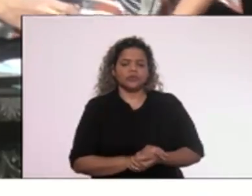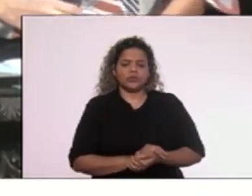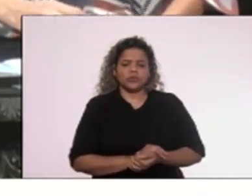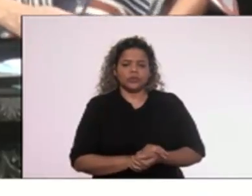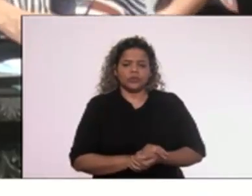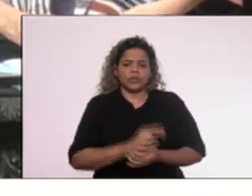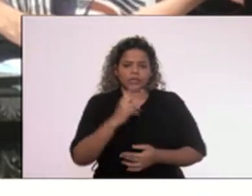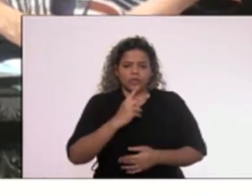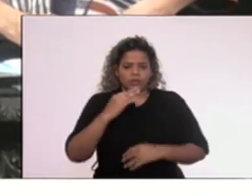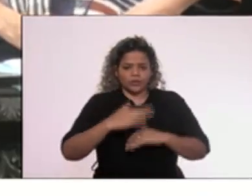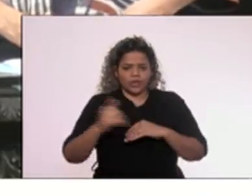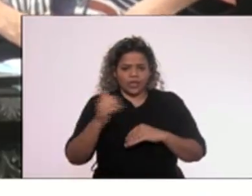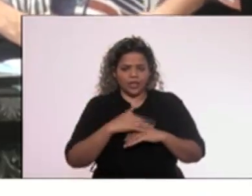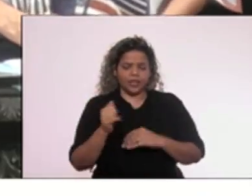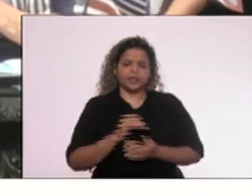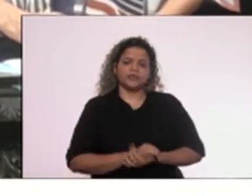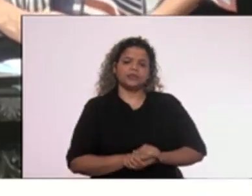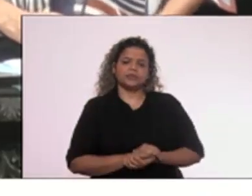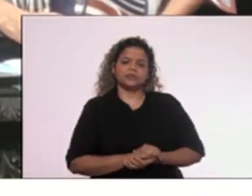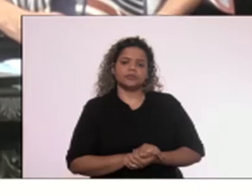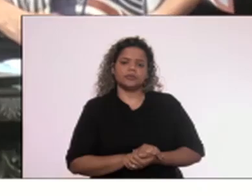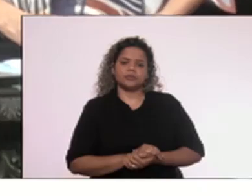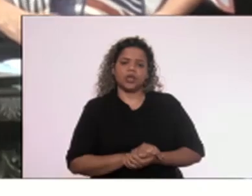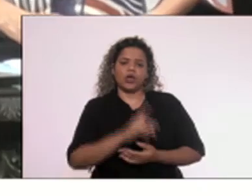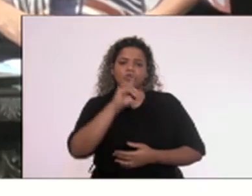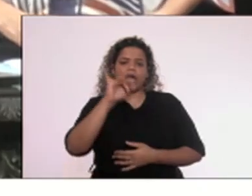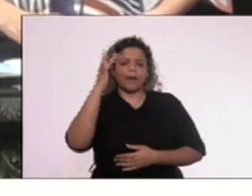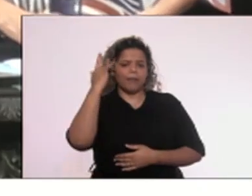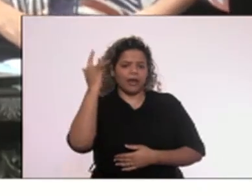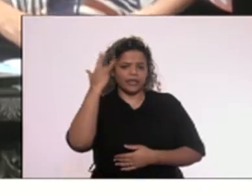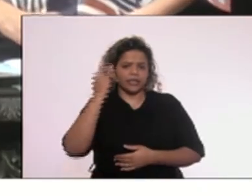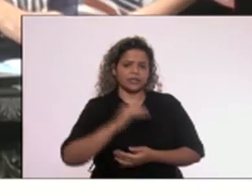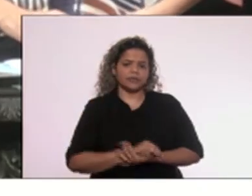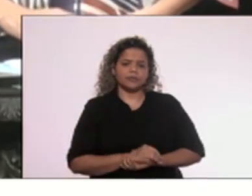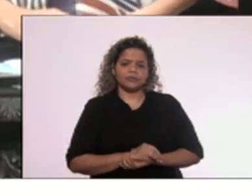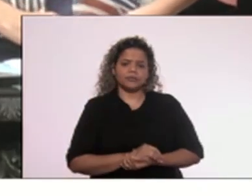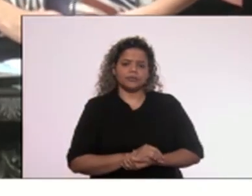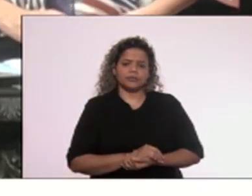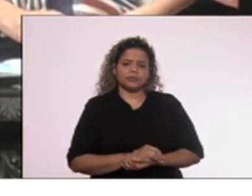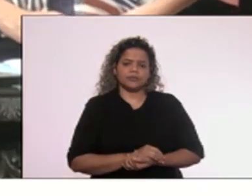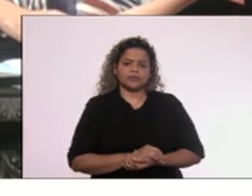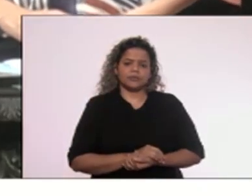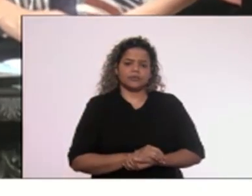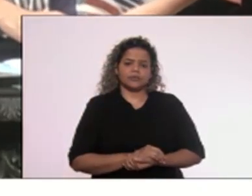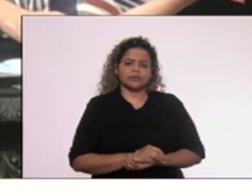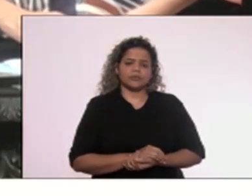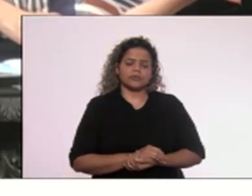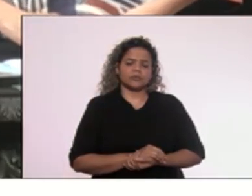a segunda chamada, no dia de amanhã,